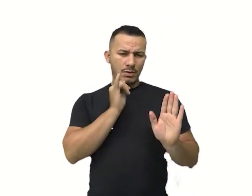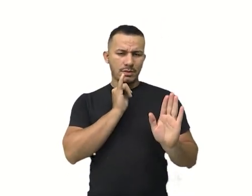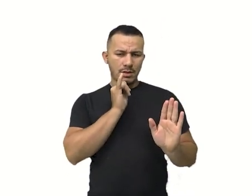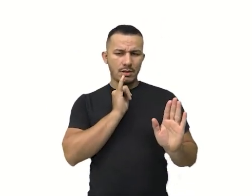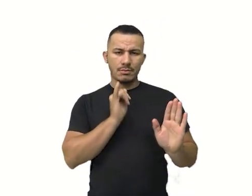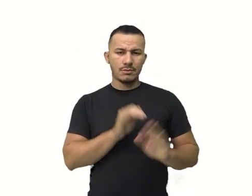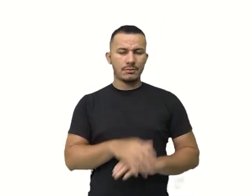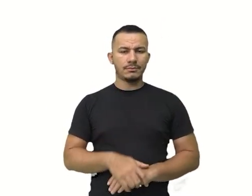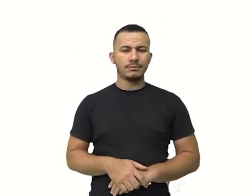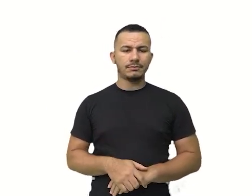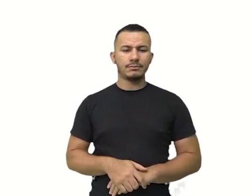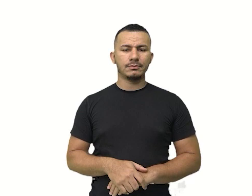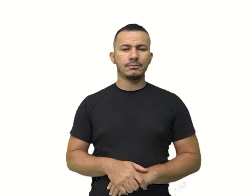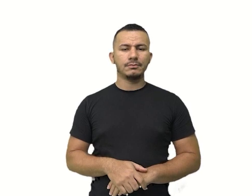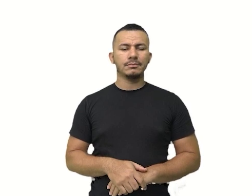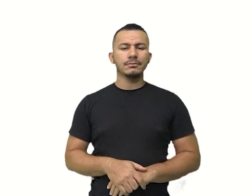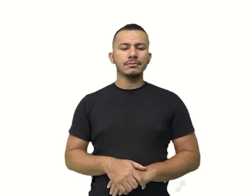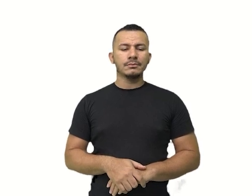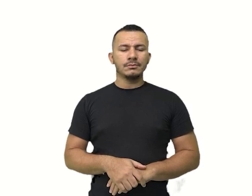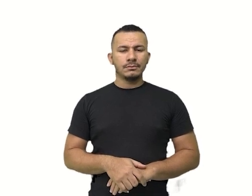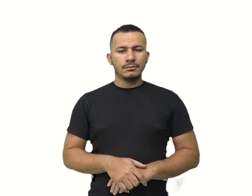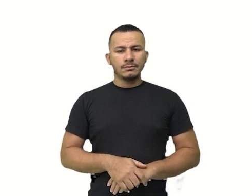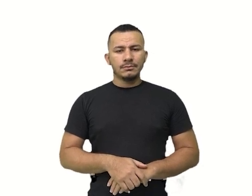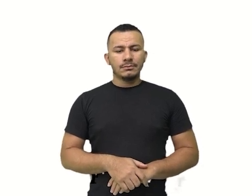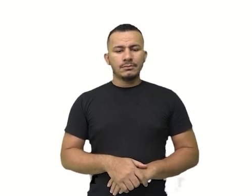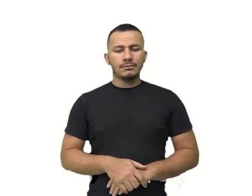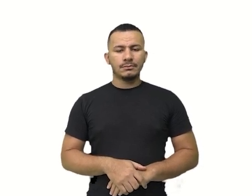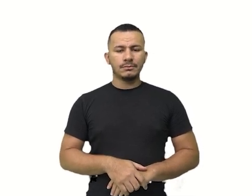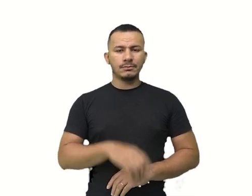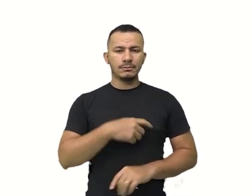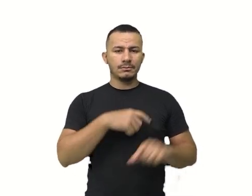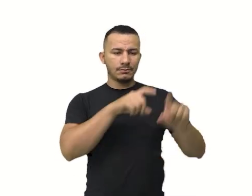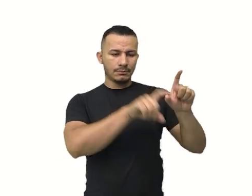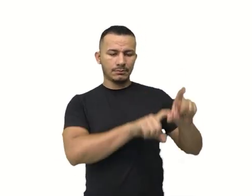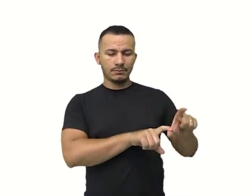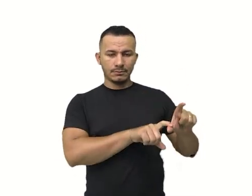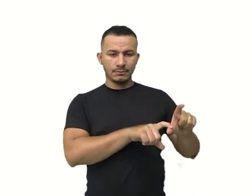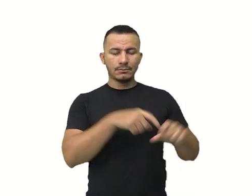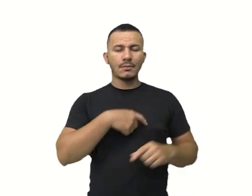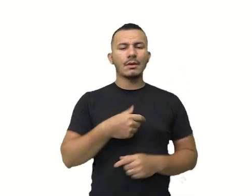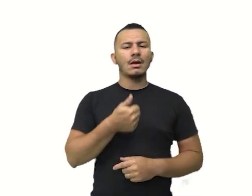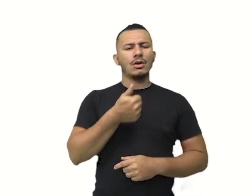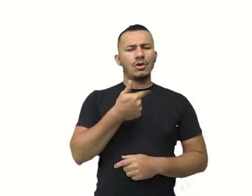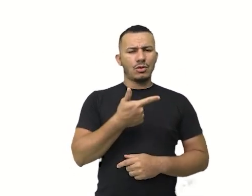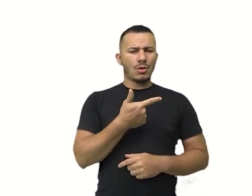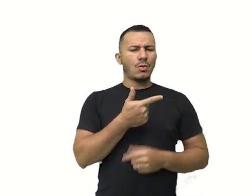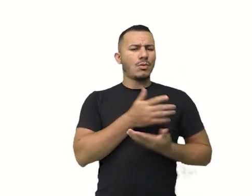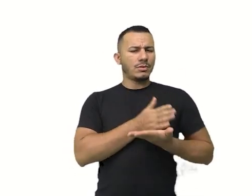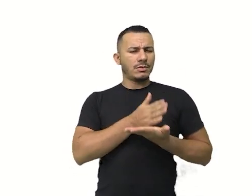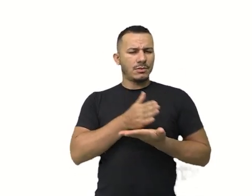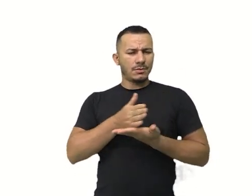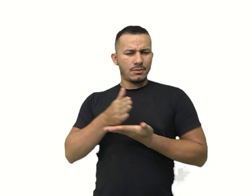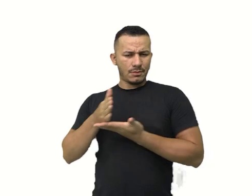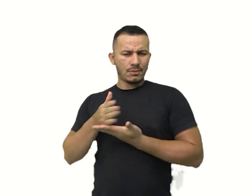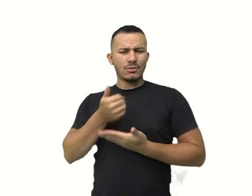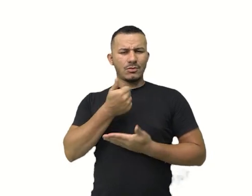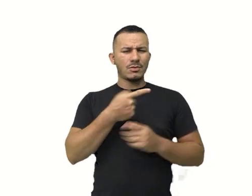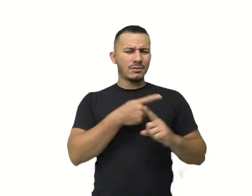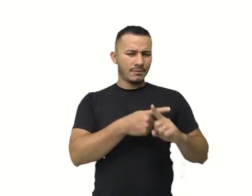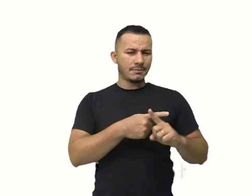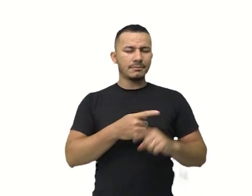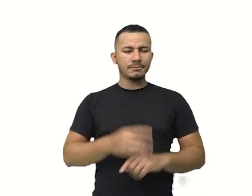extrazinho pra gente fixar melhor o conteúdo. Tinha uma dívida que foi dividida em 12 parcelas.